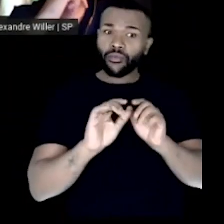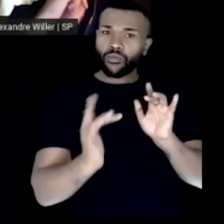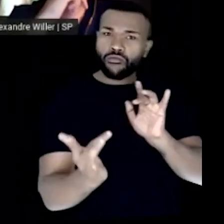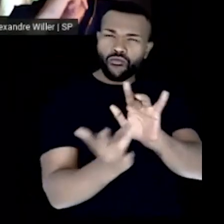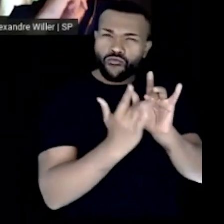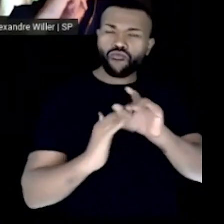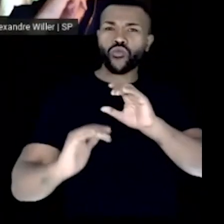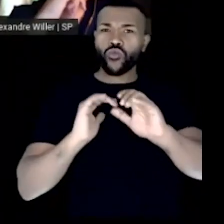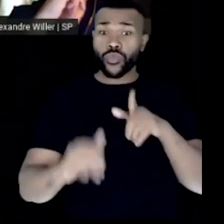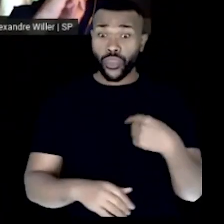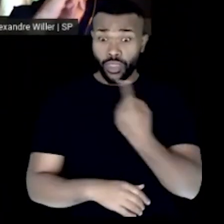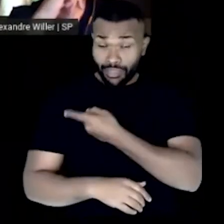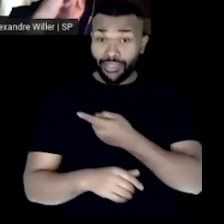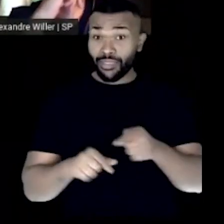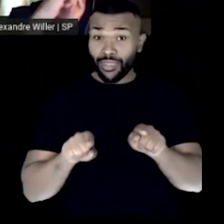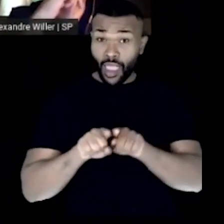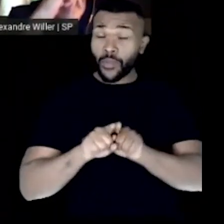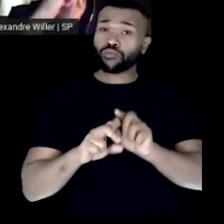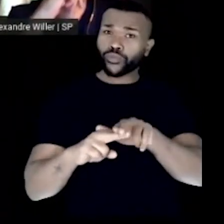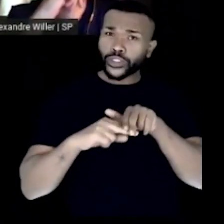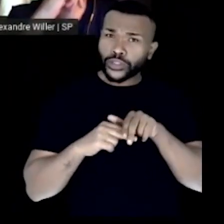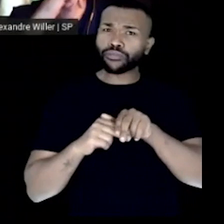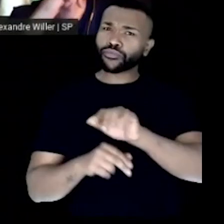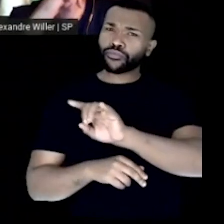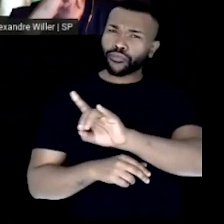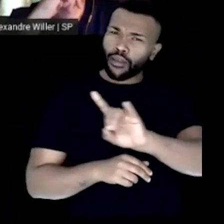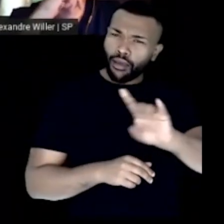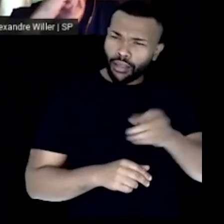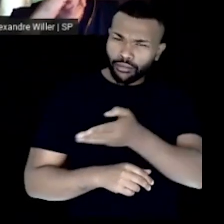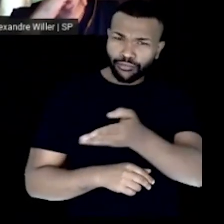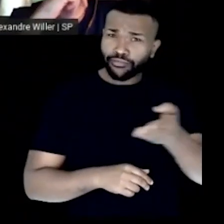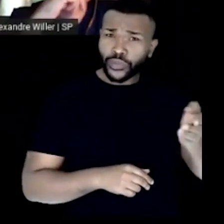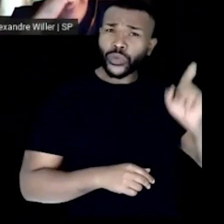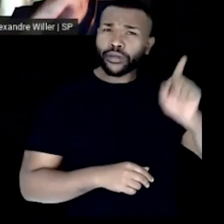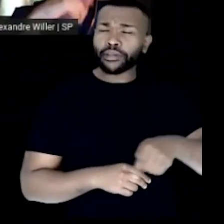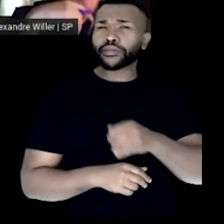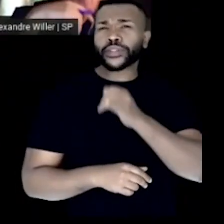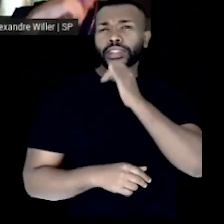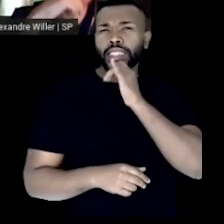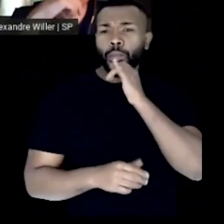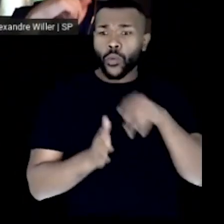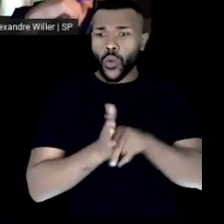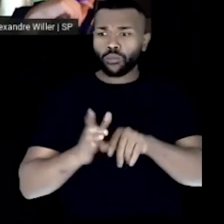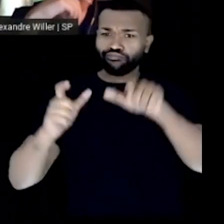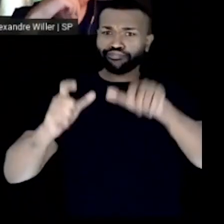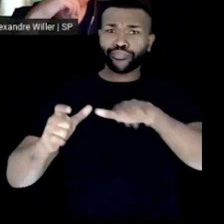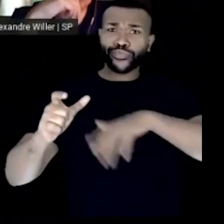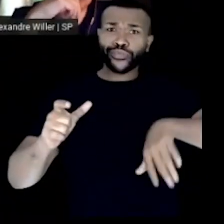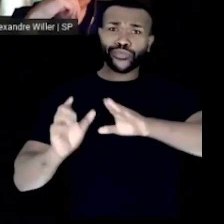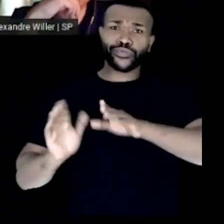em que se comunicasse com a gente, né? Em que, por isso os elementos, né, que são tão, tão, de certa